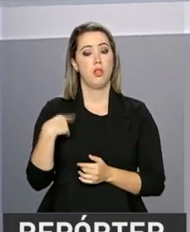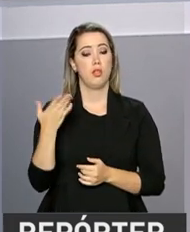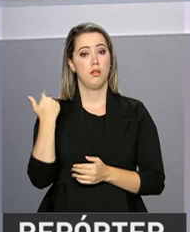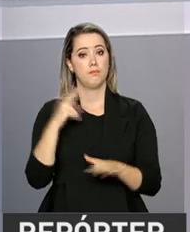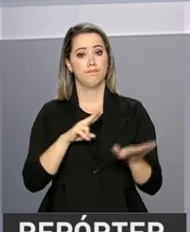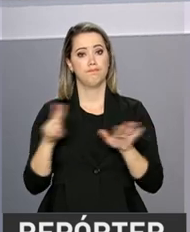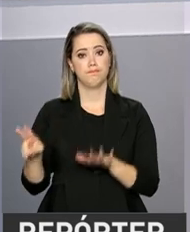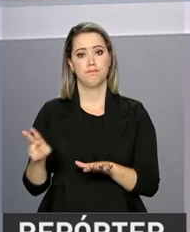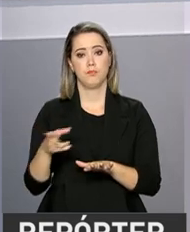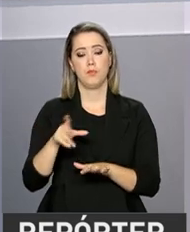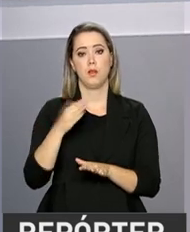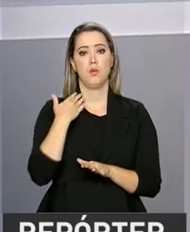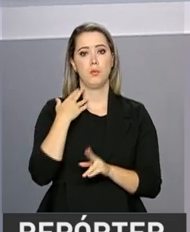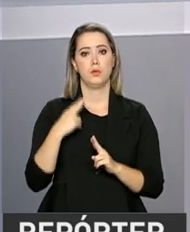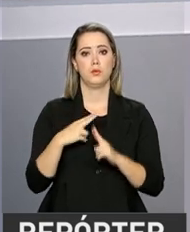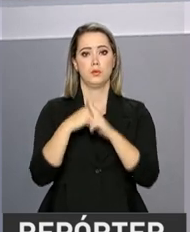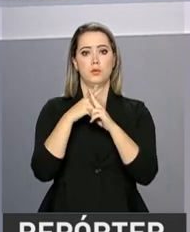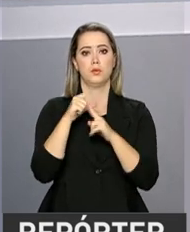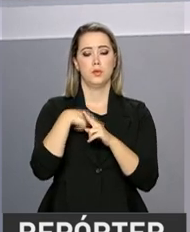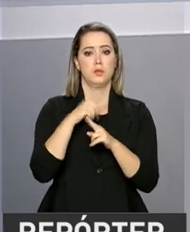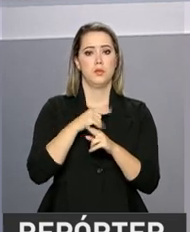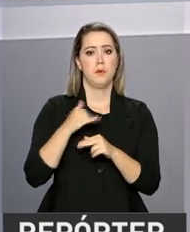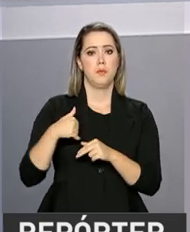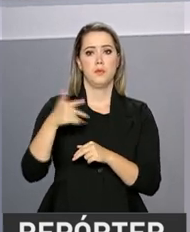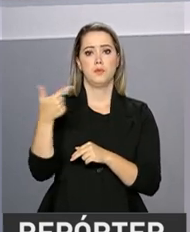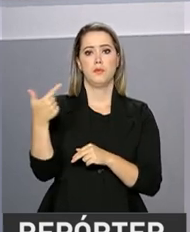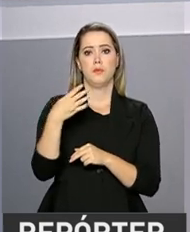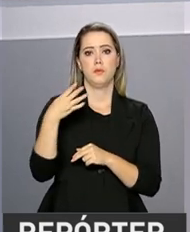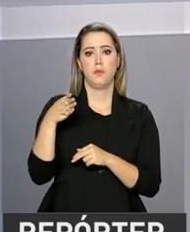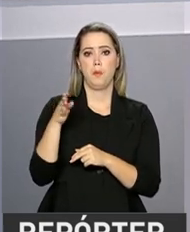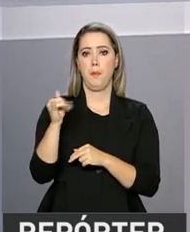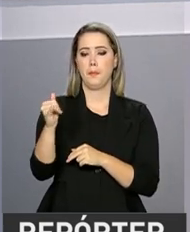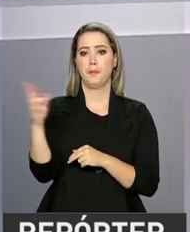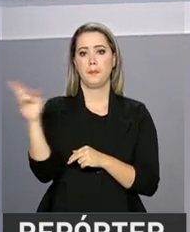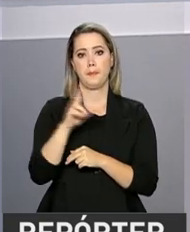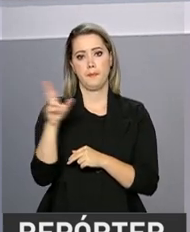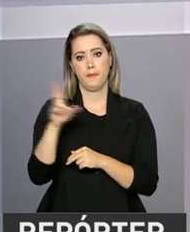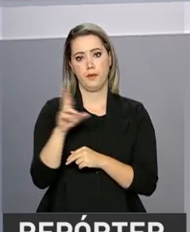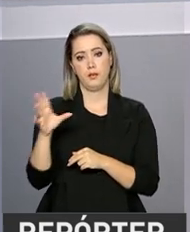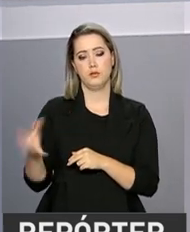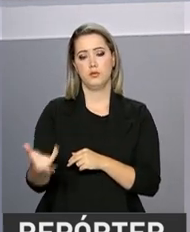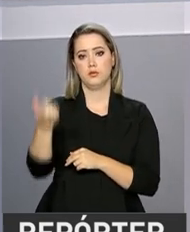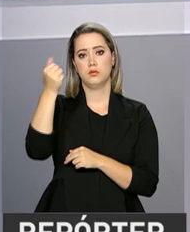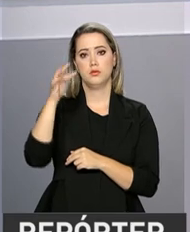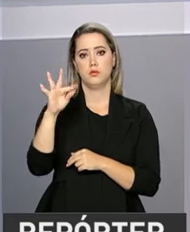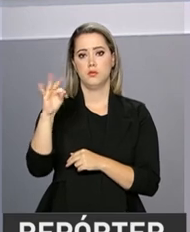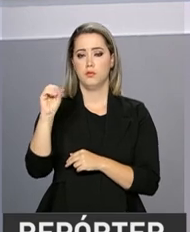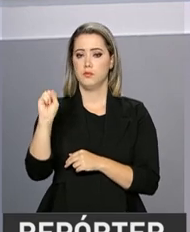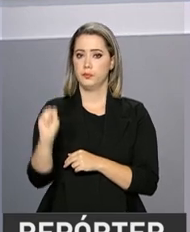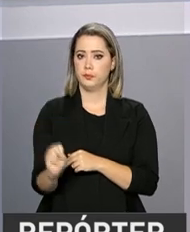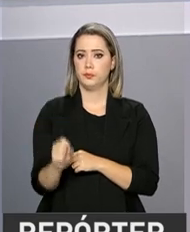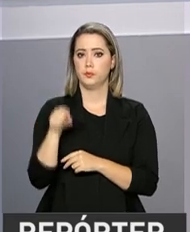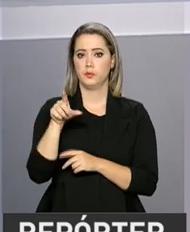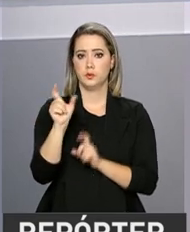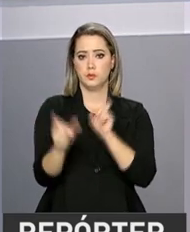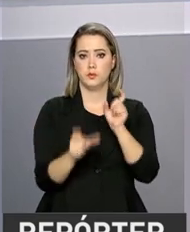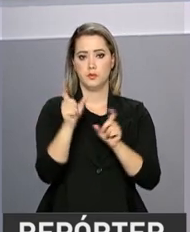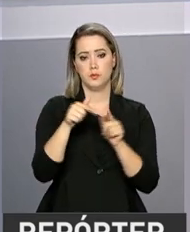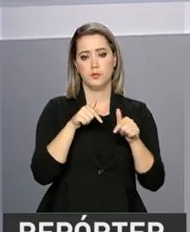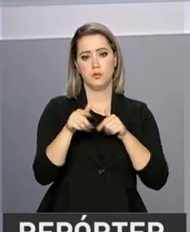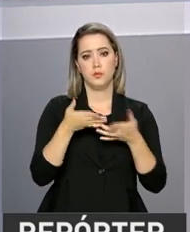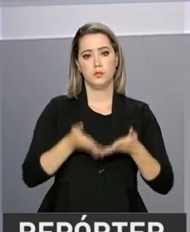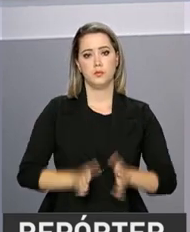a semana passada, a Caixa Econômica Federal registrava mais de 24 bilhões de reais nos saques do FGTS